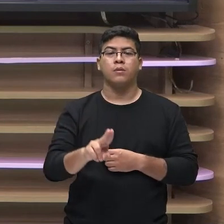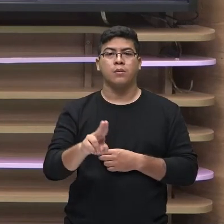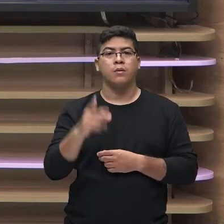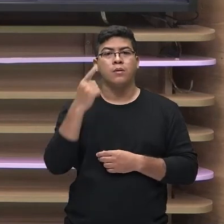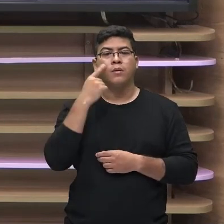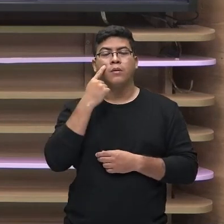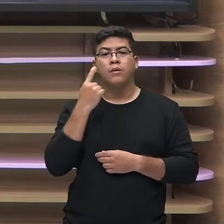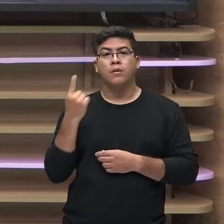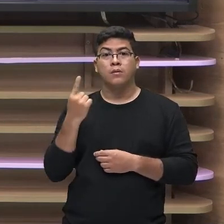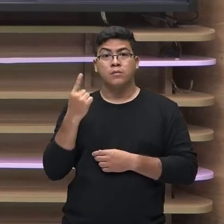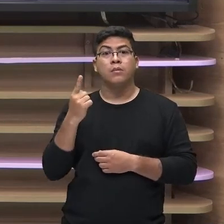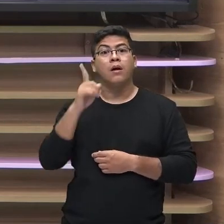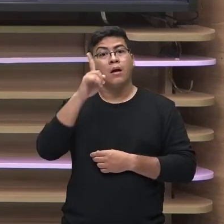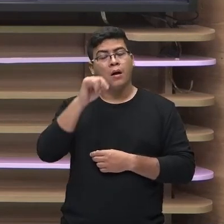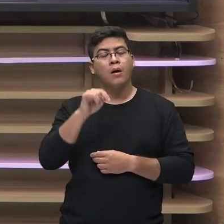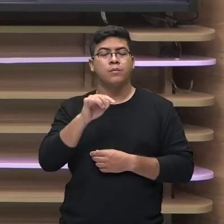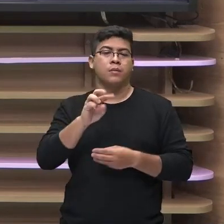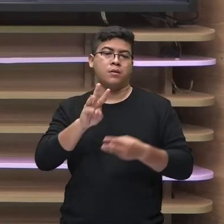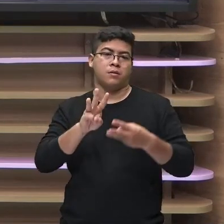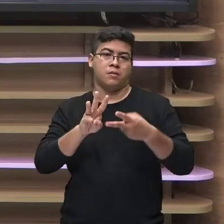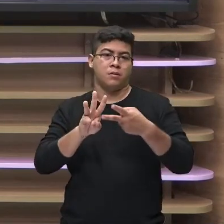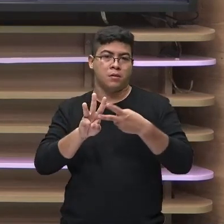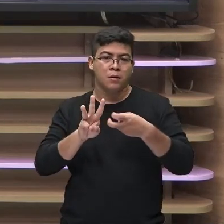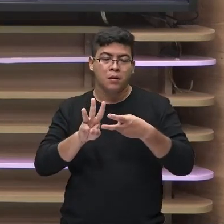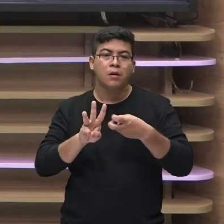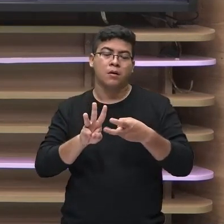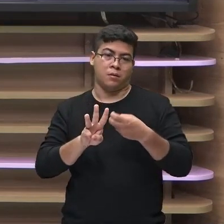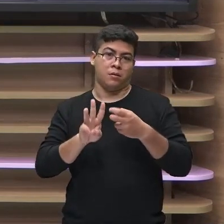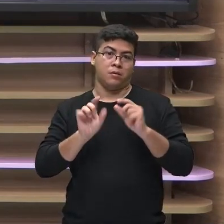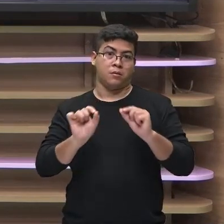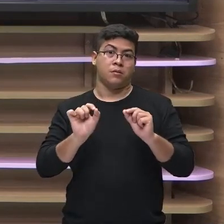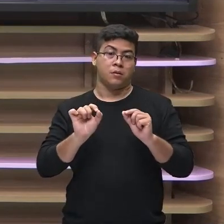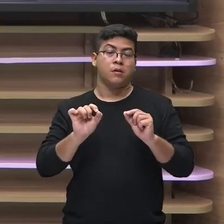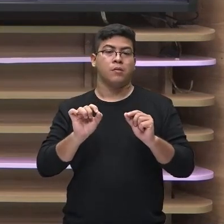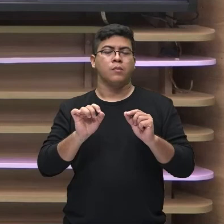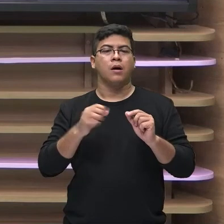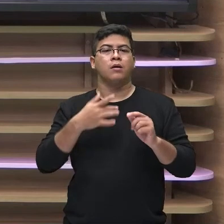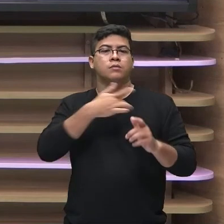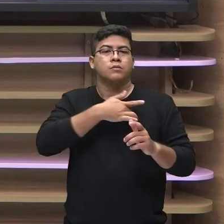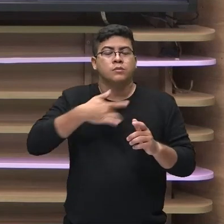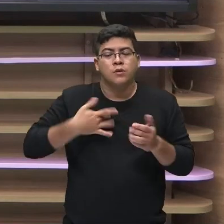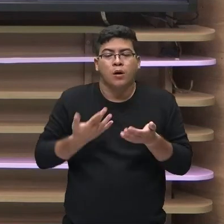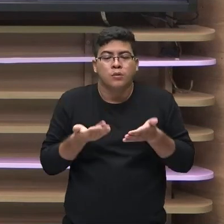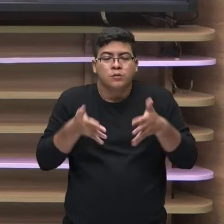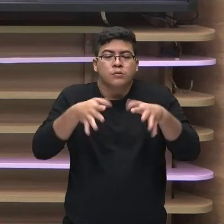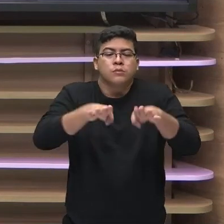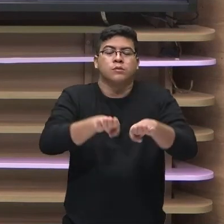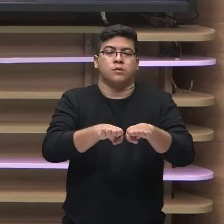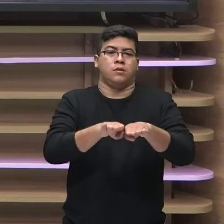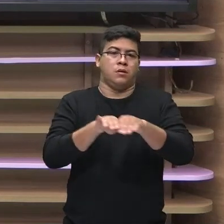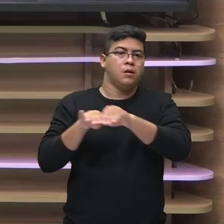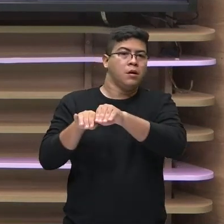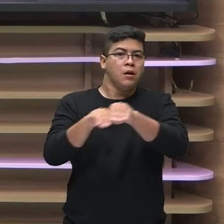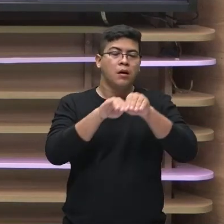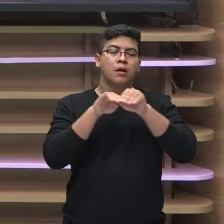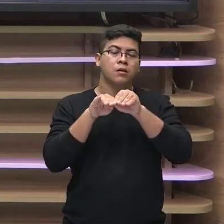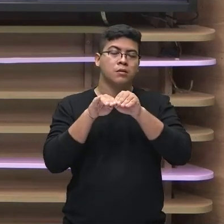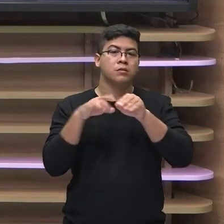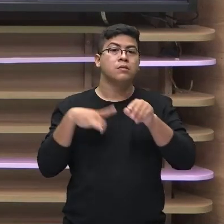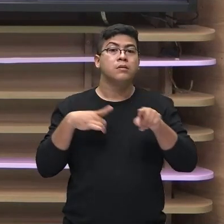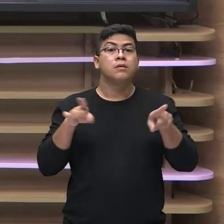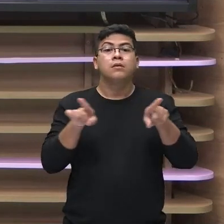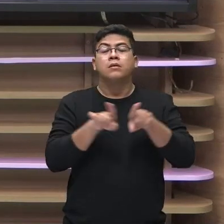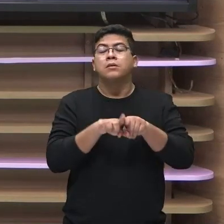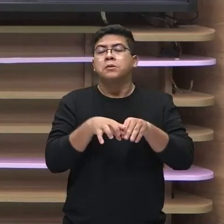Tucano, né, que é uma pessoa que, além de defender uma saúde inclusiva, nos convida a refletir sobre essa relação